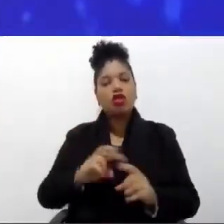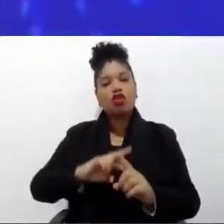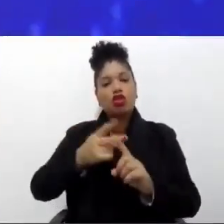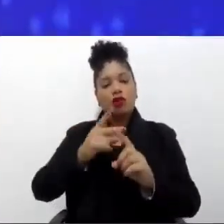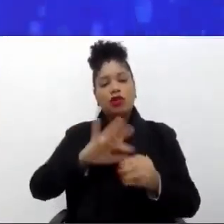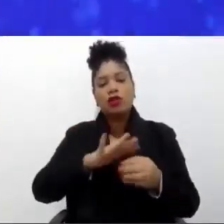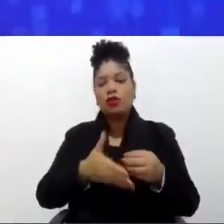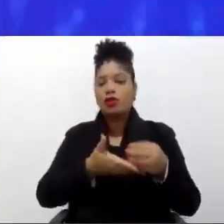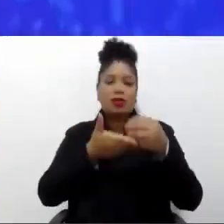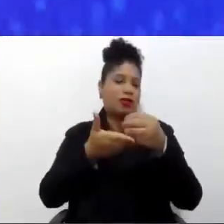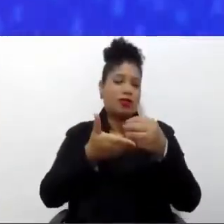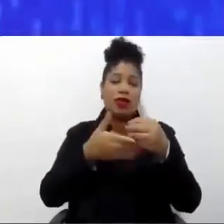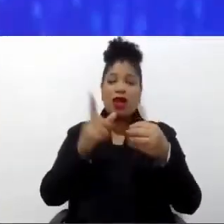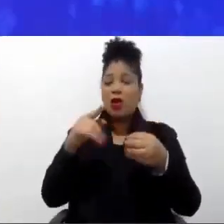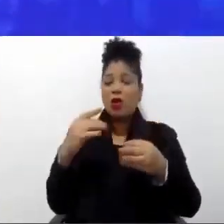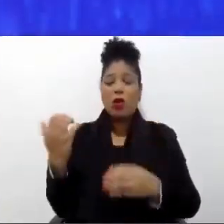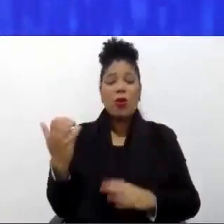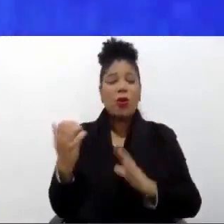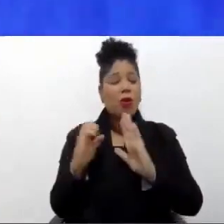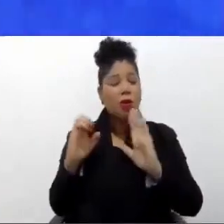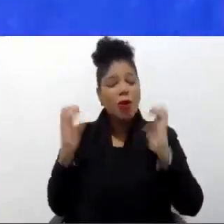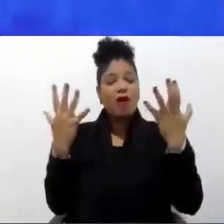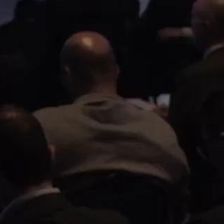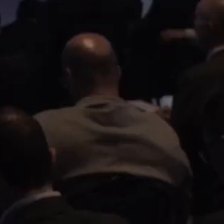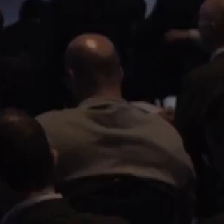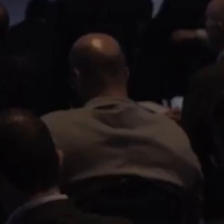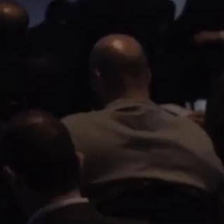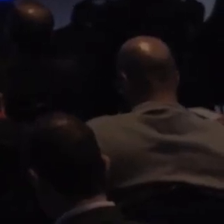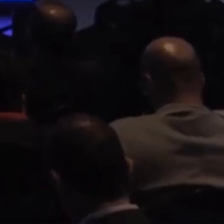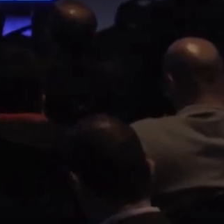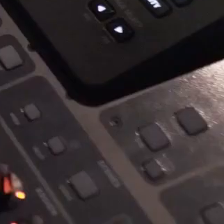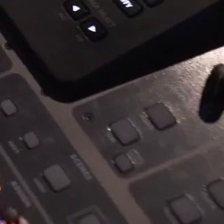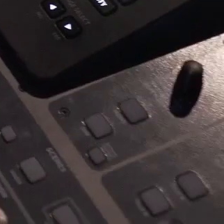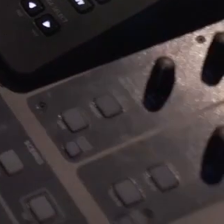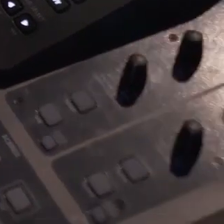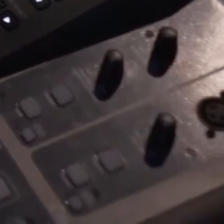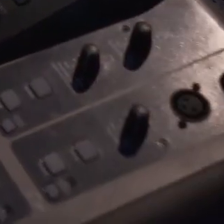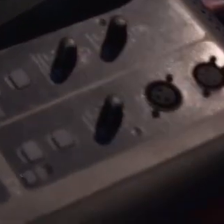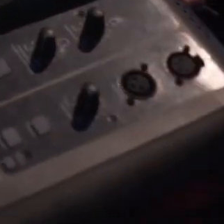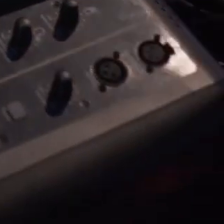evento sobre o tema entre ambos os países.